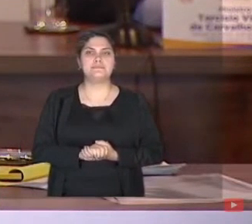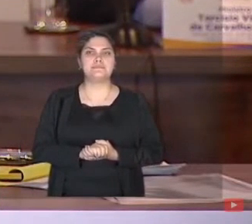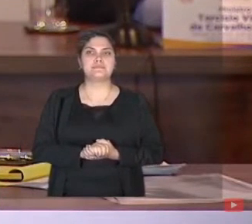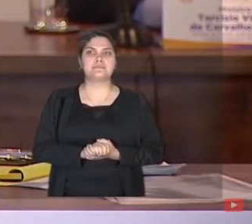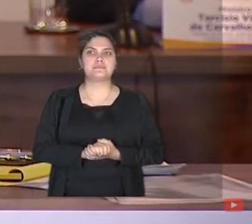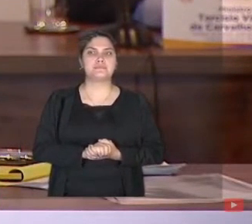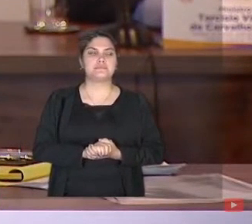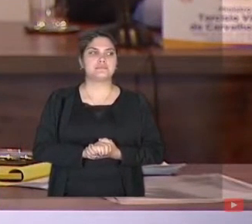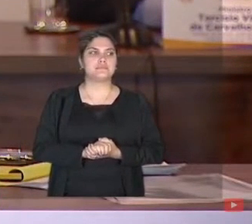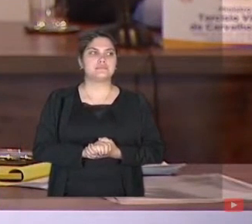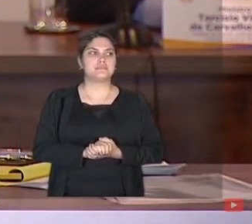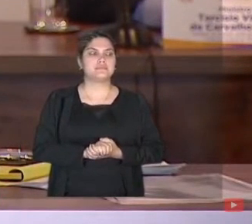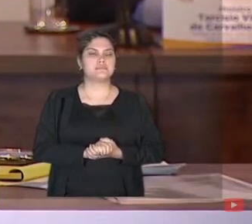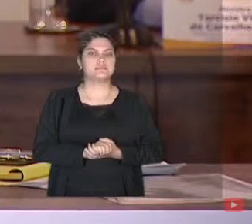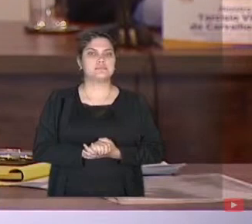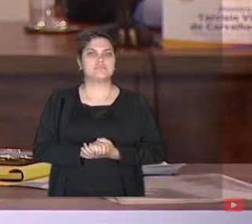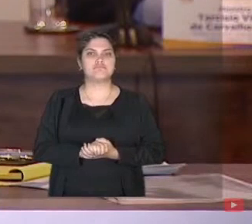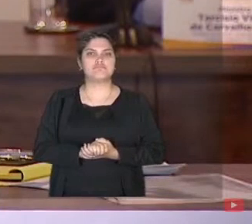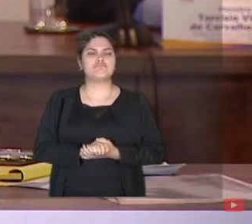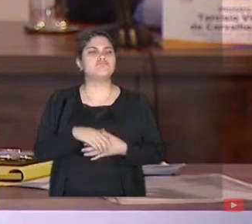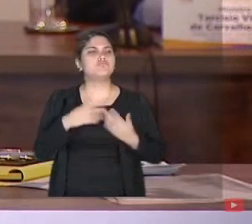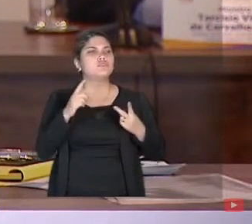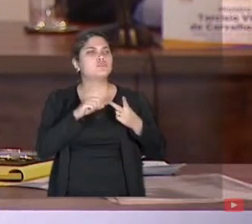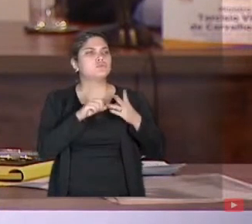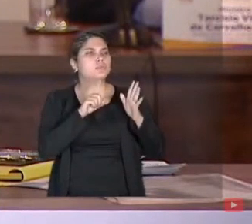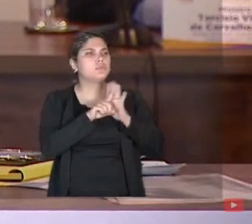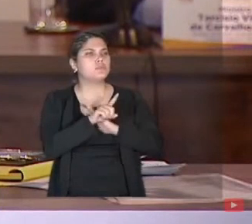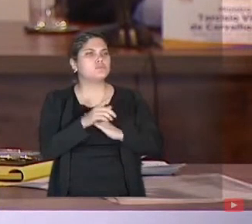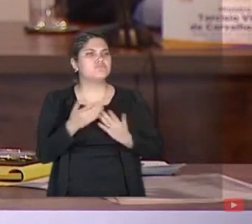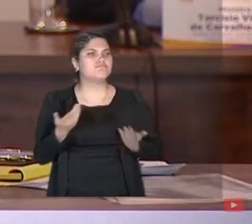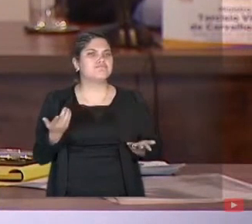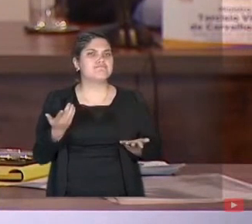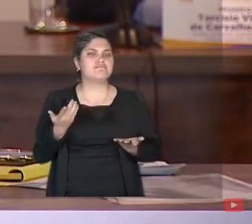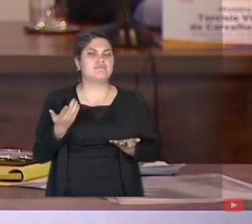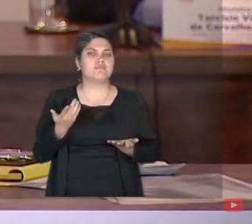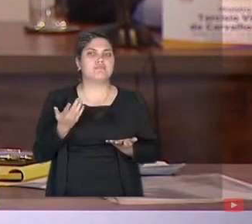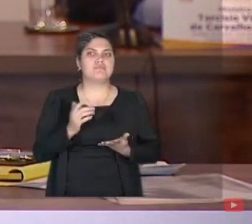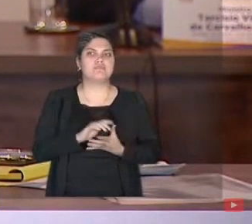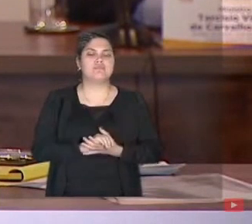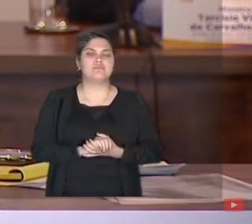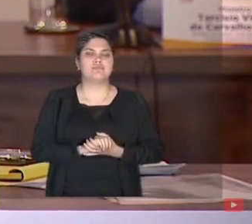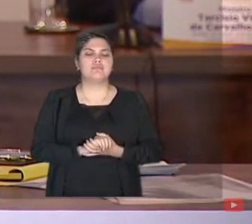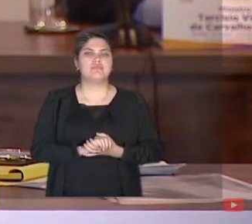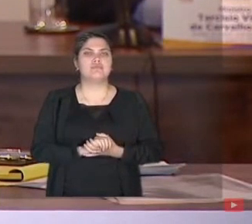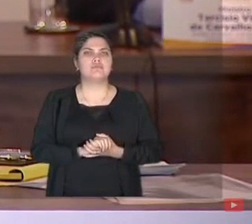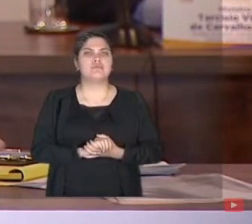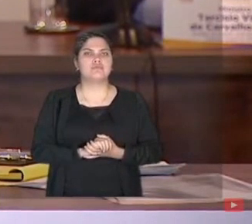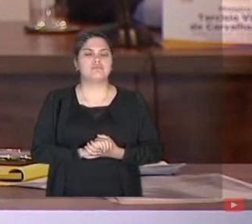E qual foi o seu segundo ponto, querido?